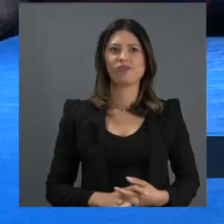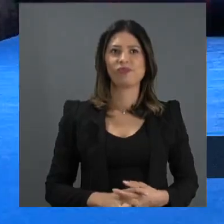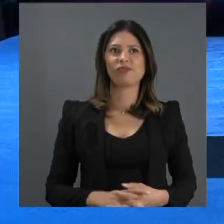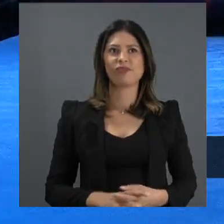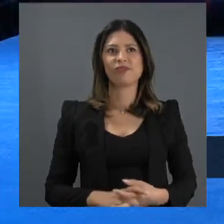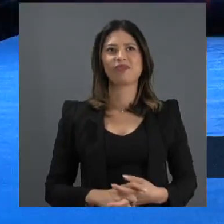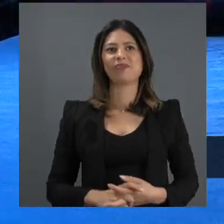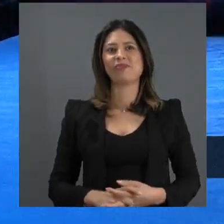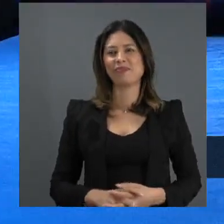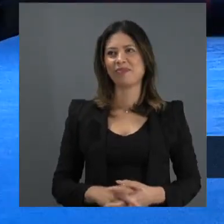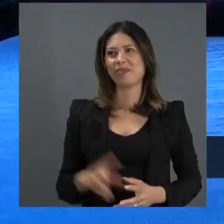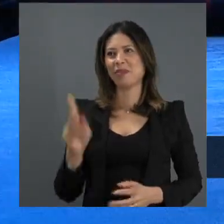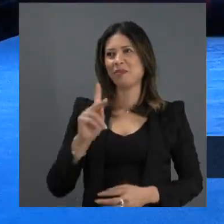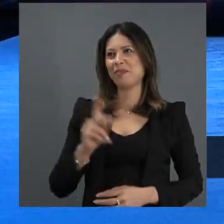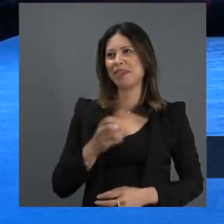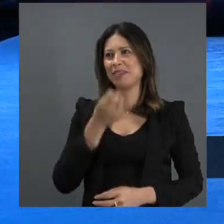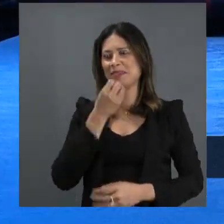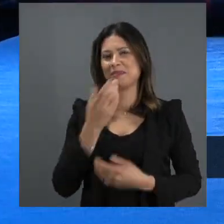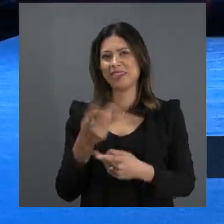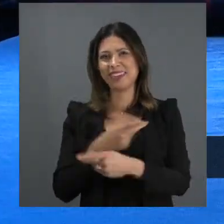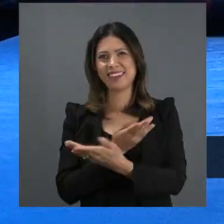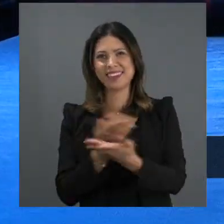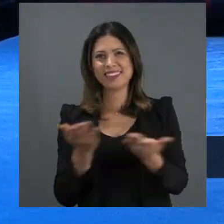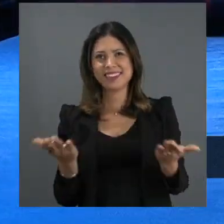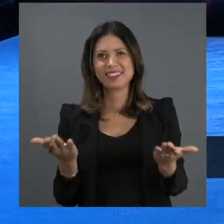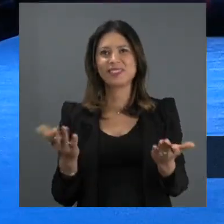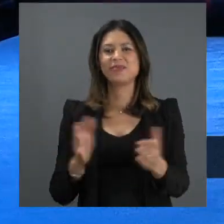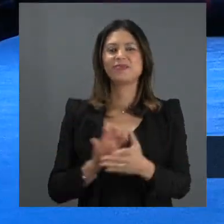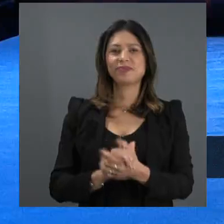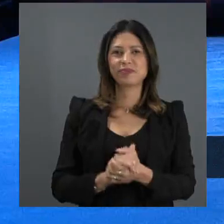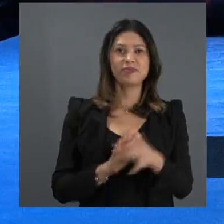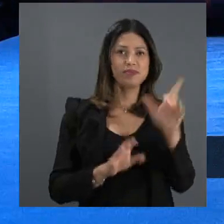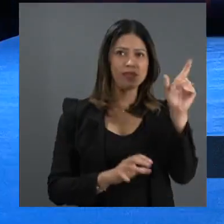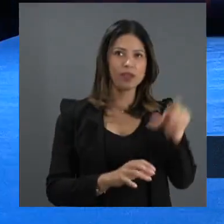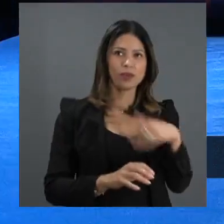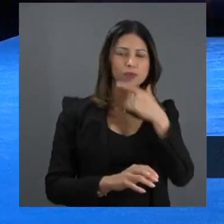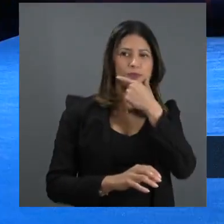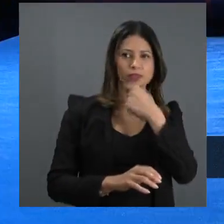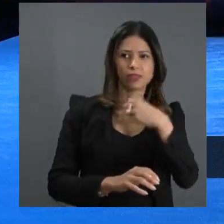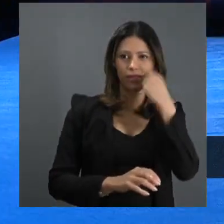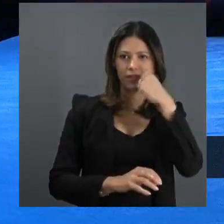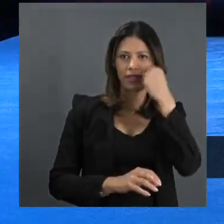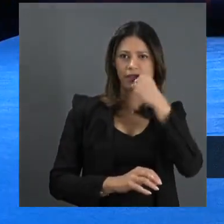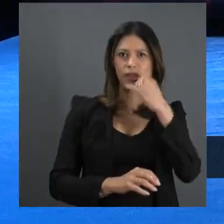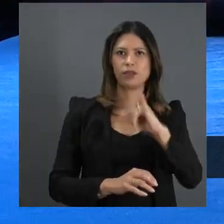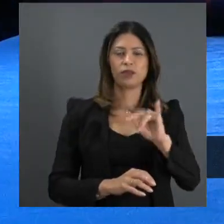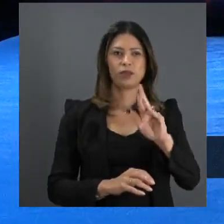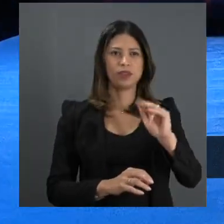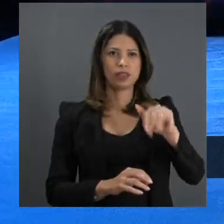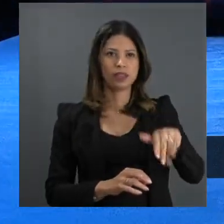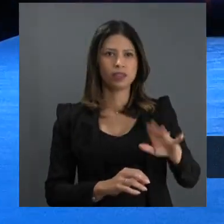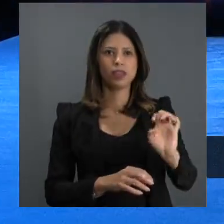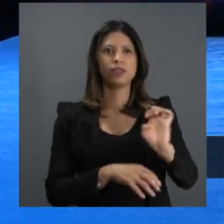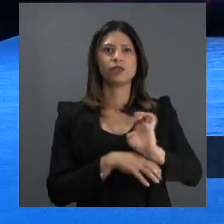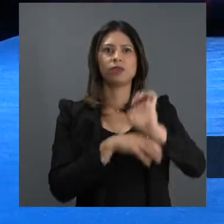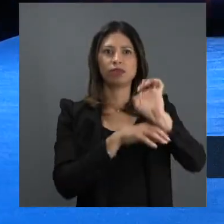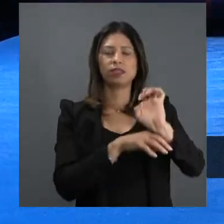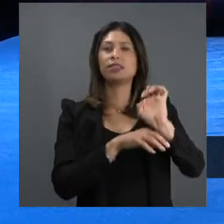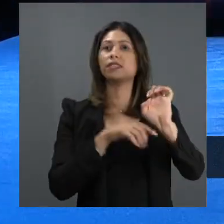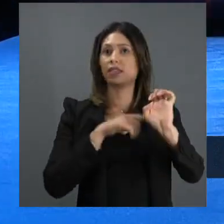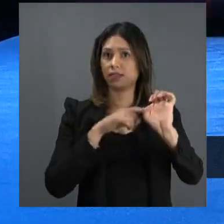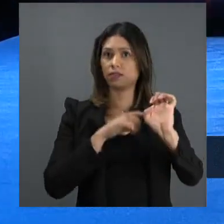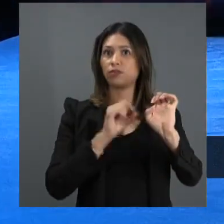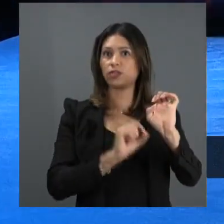Paz e bem, meu querido irmão, senador Dr. Irã, do estado de Roraima.